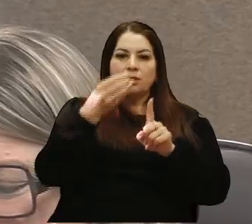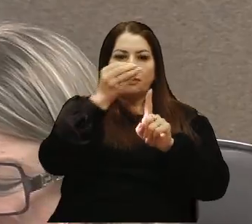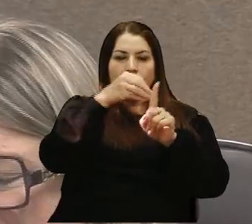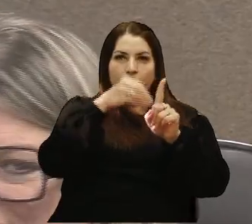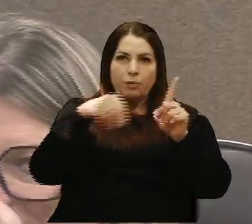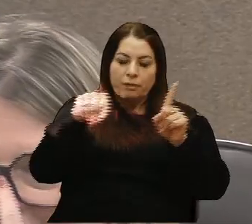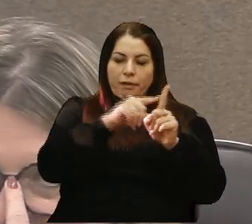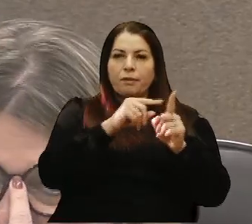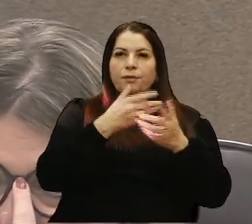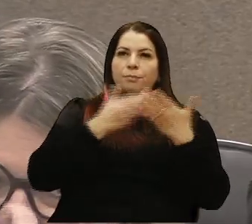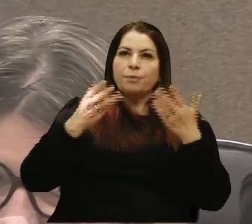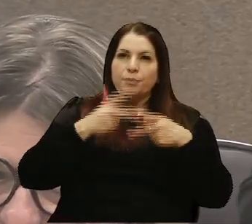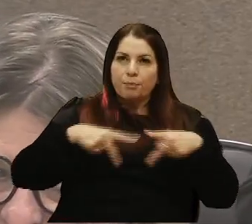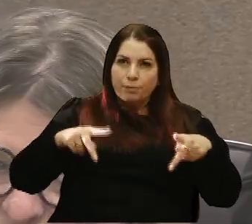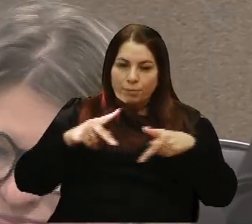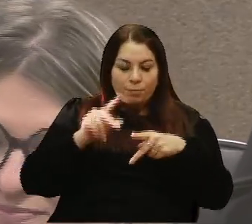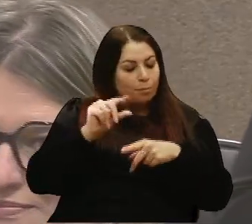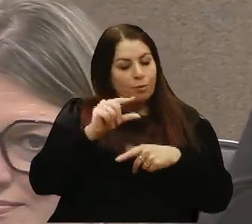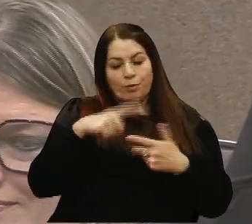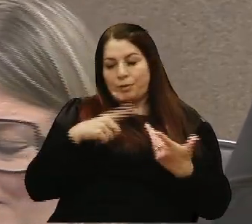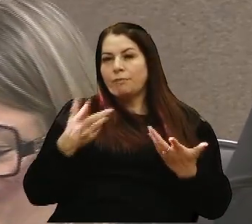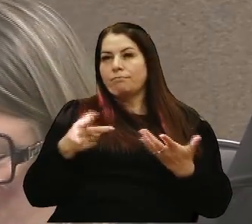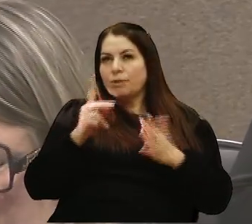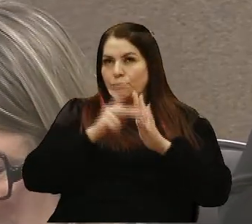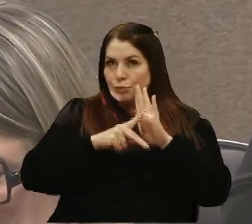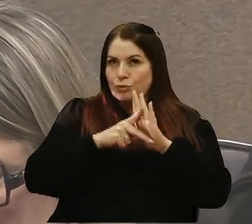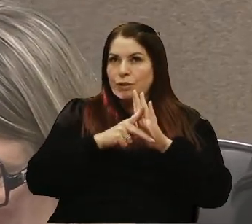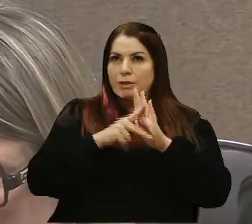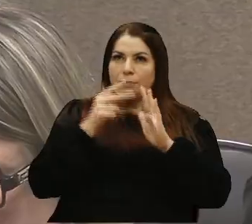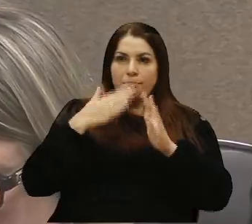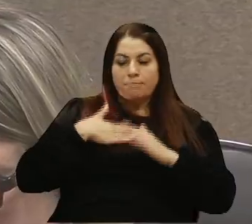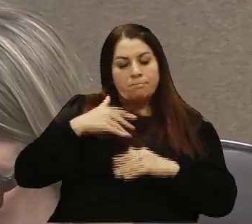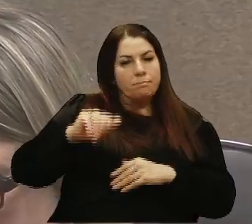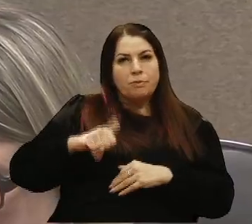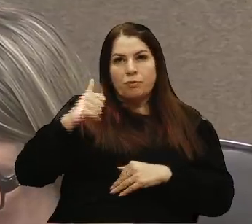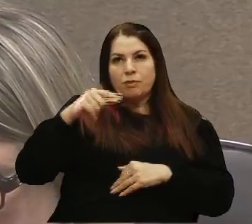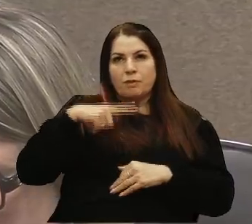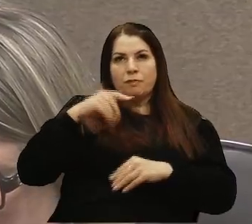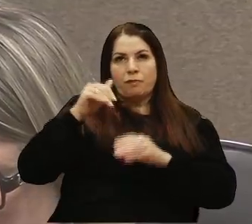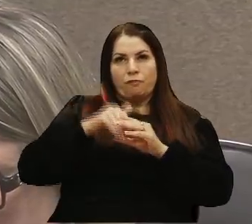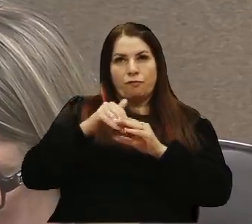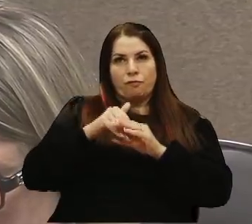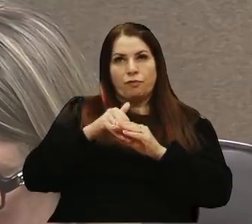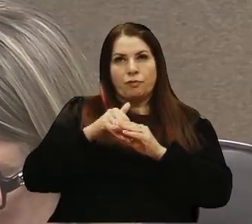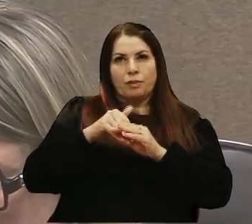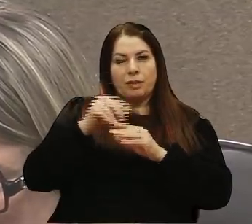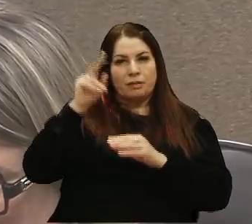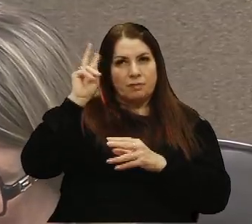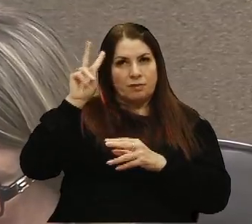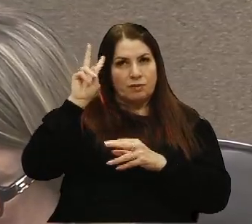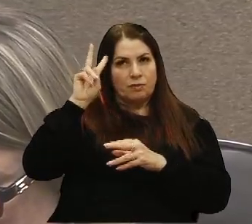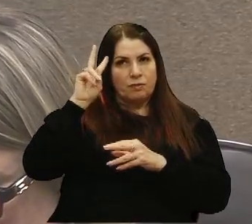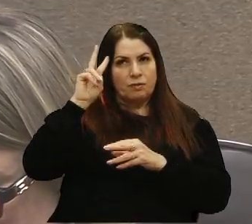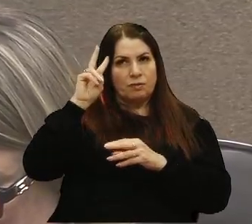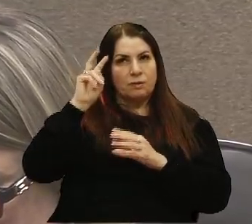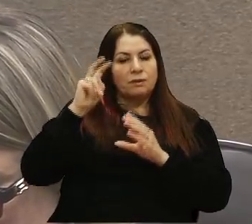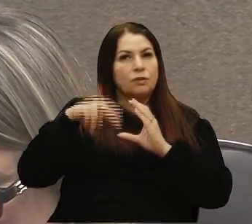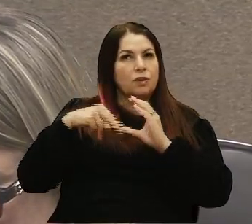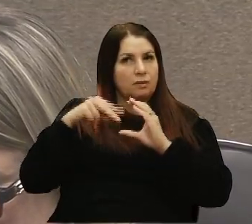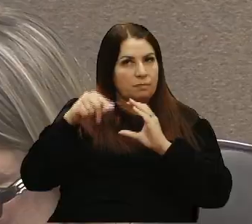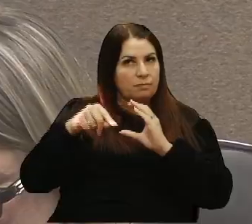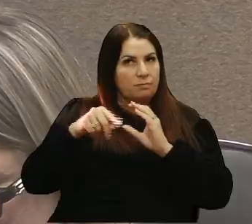perde o pouco que tem. Então, esse projeto aqui, olha, para mim, um dos melhores que a gente vai votar na história da Câmara, tá? Na